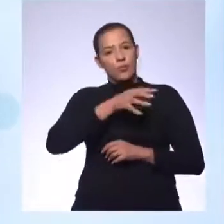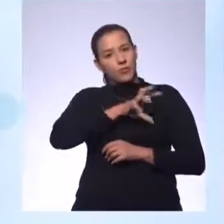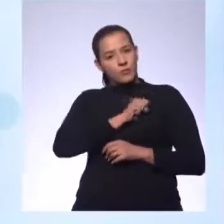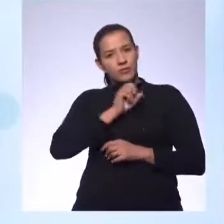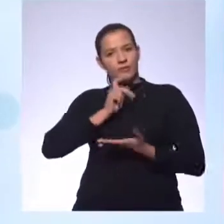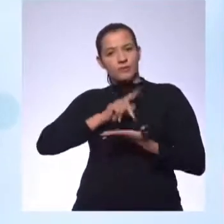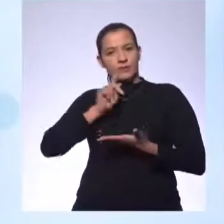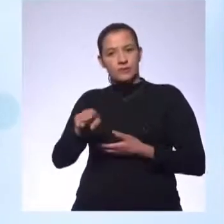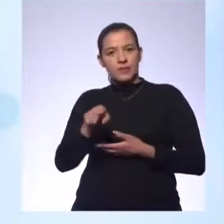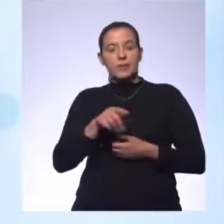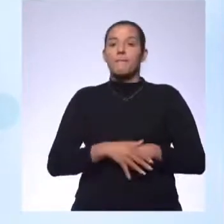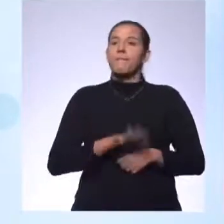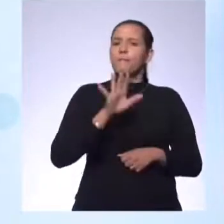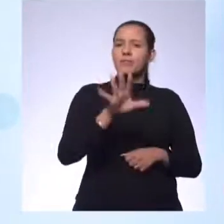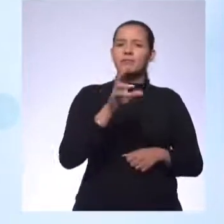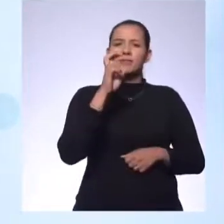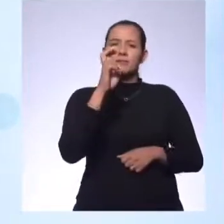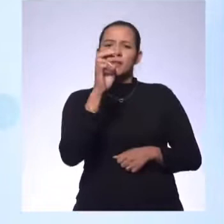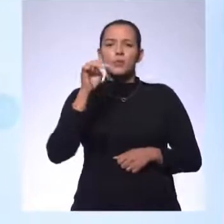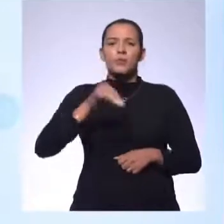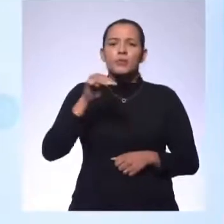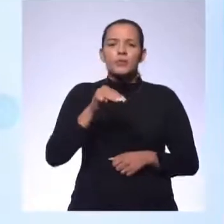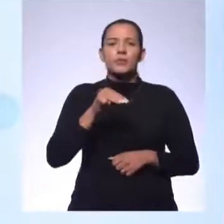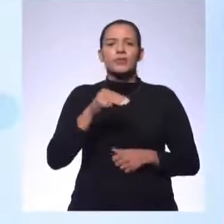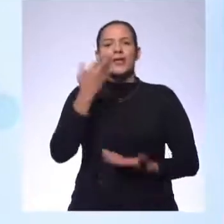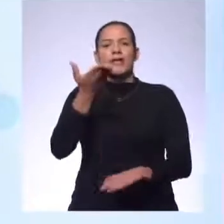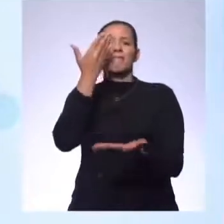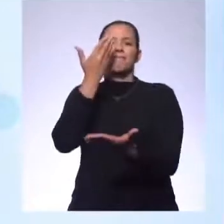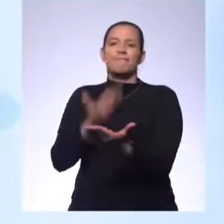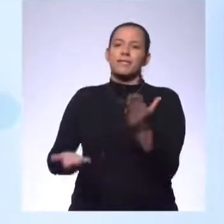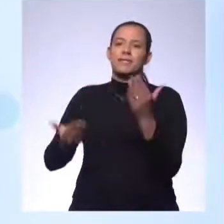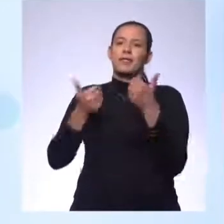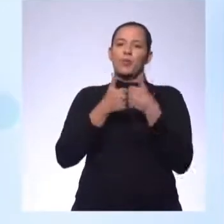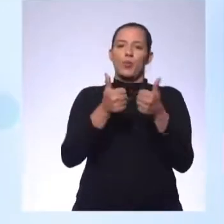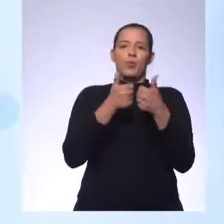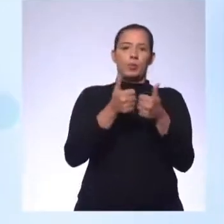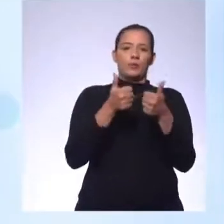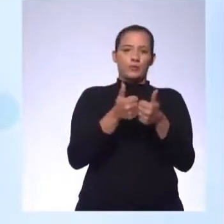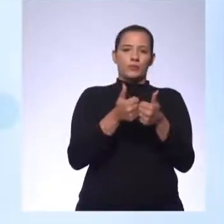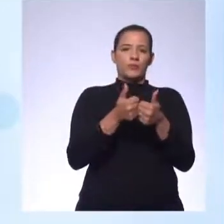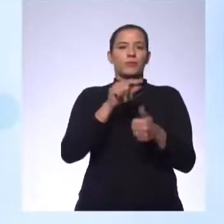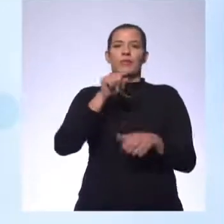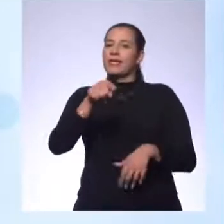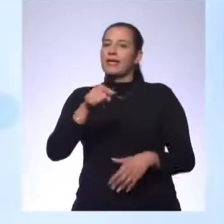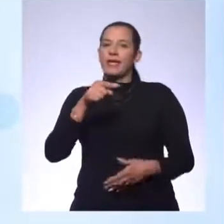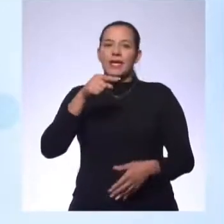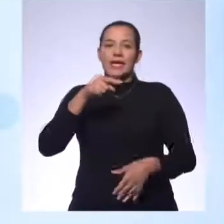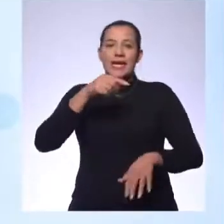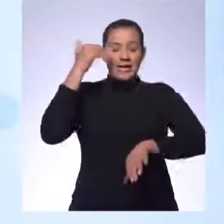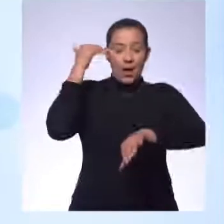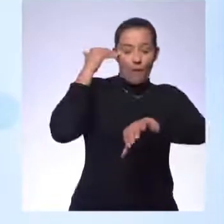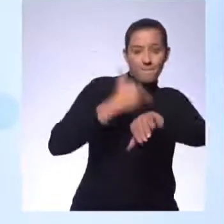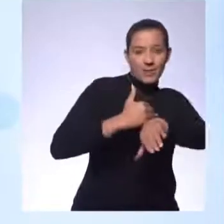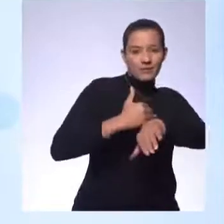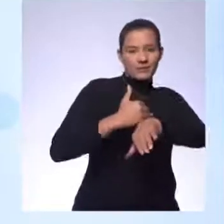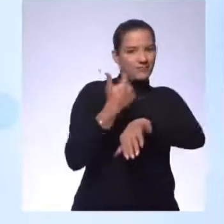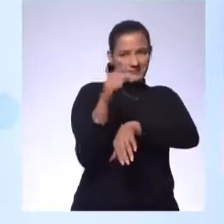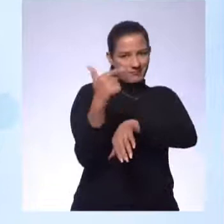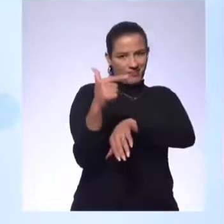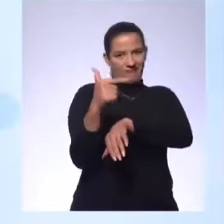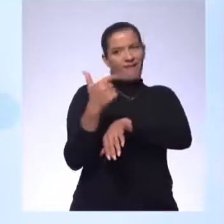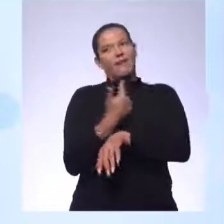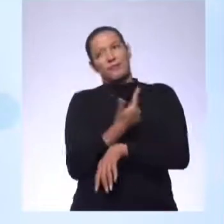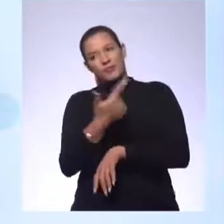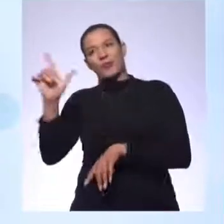Mas nesse caso, 5 minutos é porque por 5 minutos ele perdeu o ônibus anterior, porque ele não é pontual. E ele teve que pegar um outro. Se